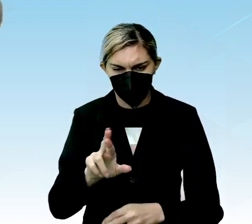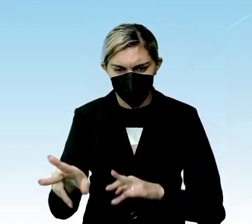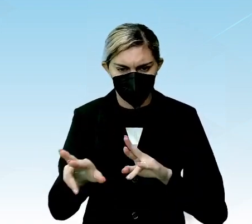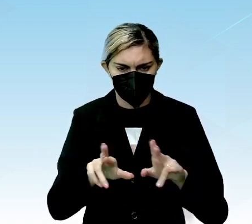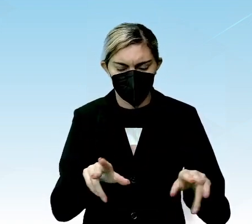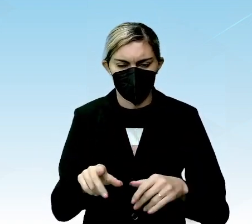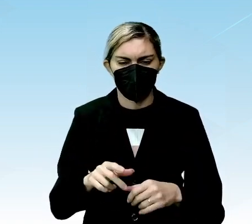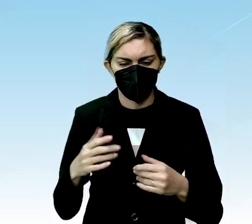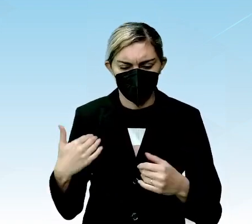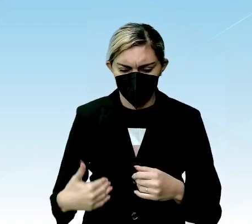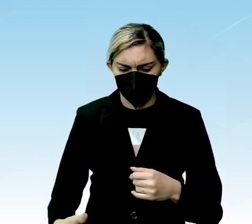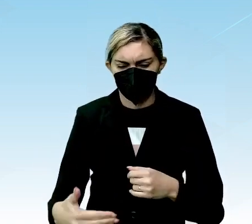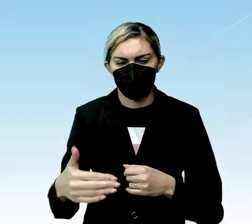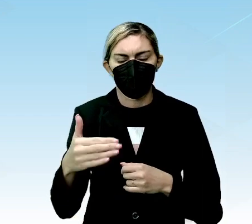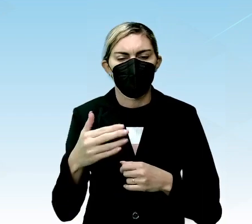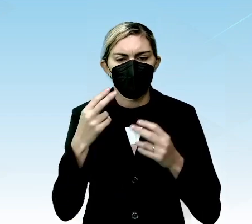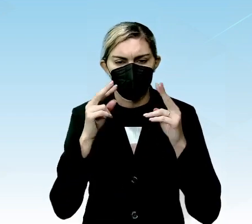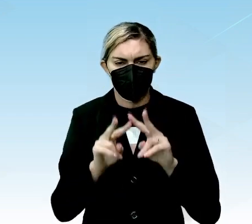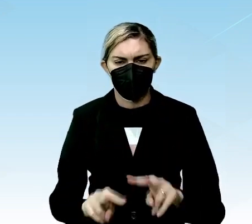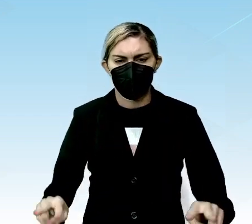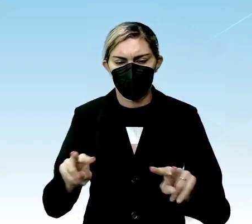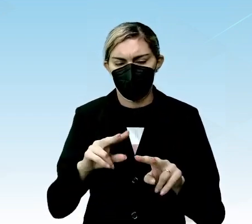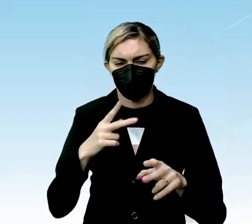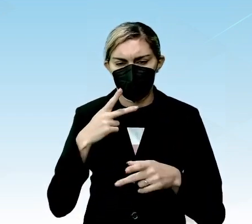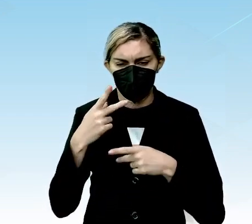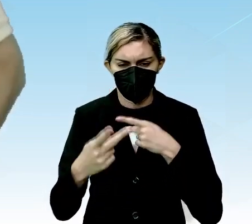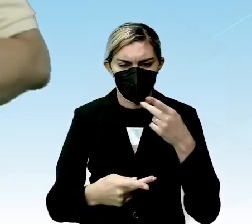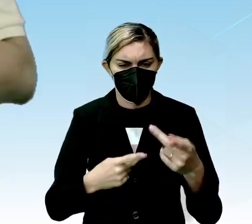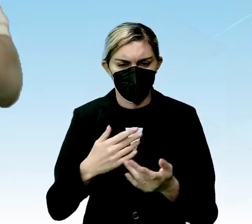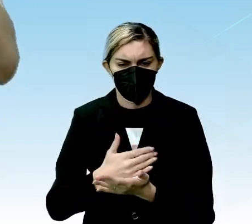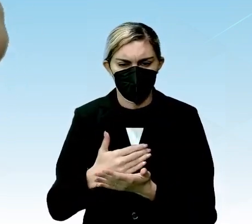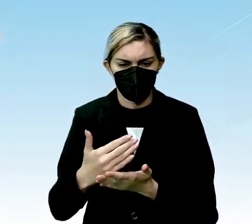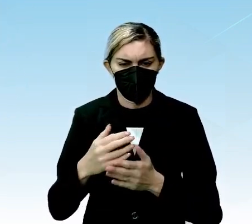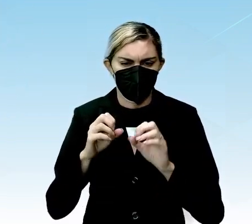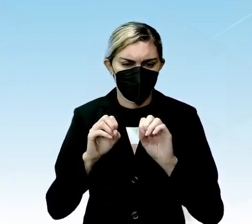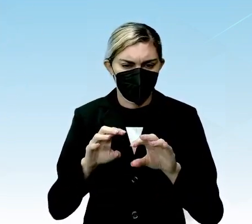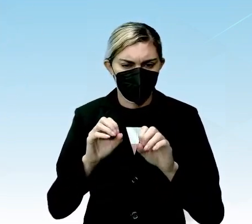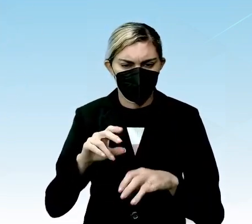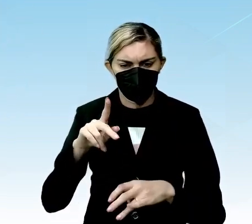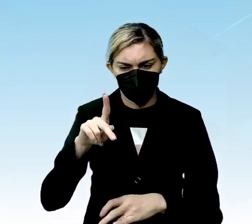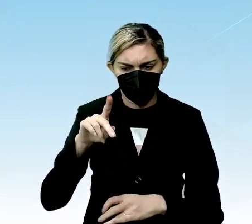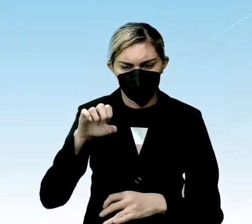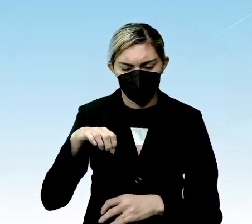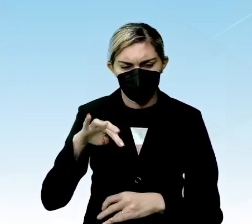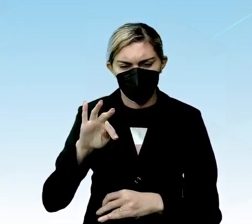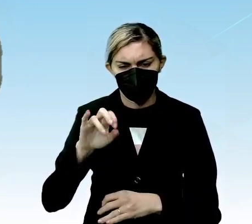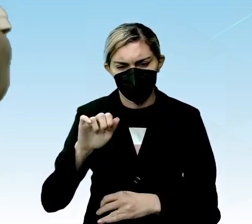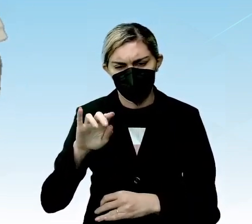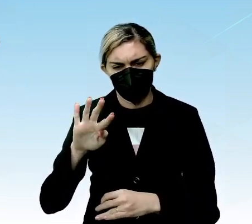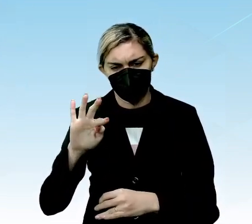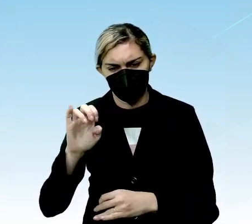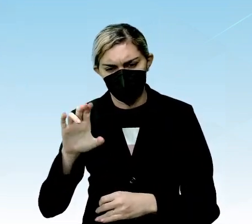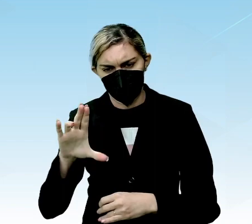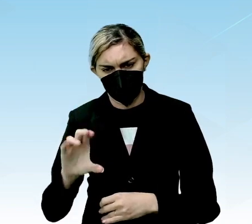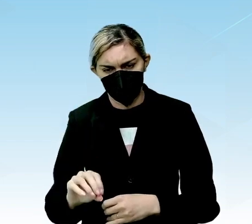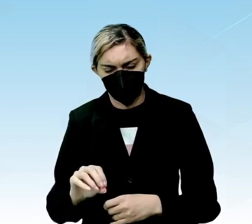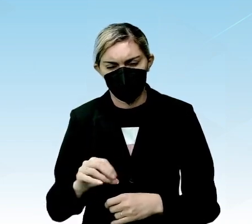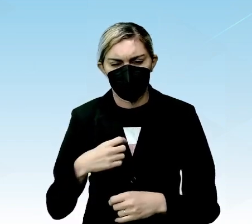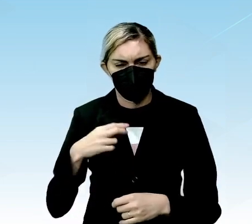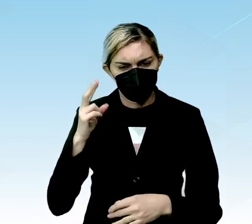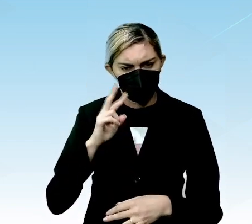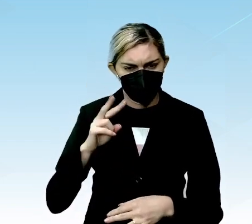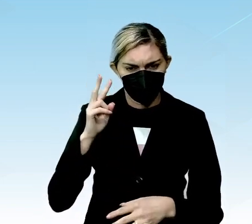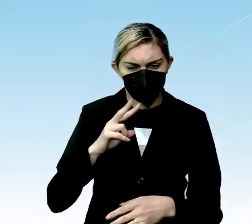pluralidade. E vamos lá. Vejam só, eu falei no início da aula sobre Pentateuco. Pentateuco vai